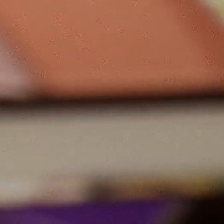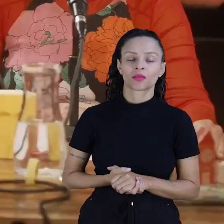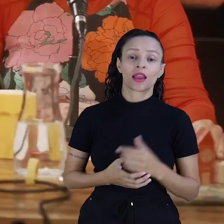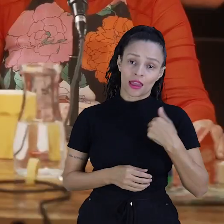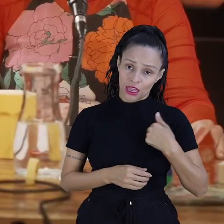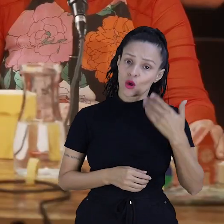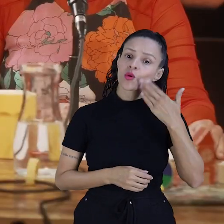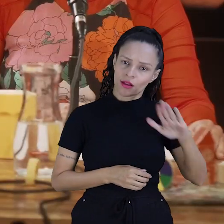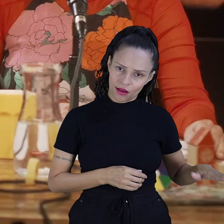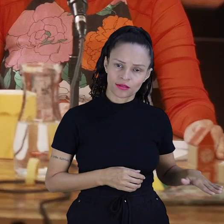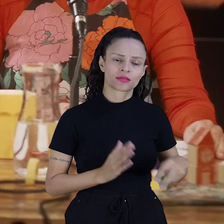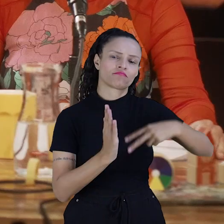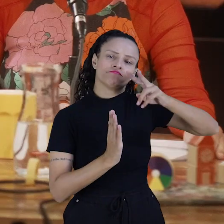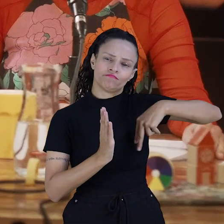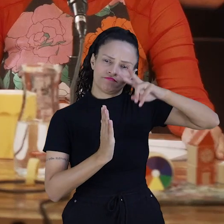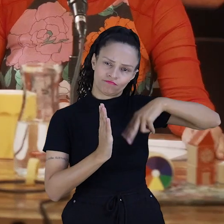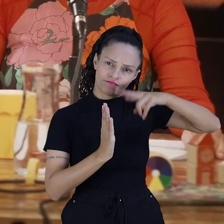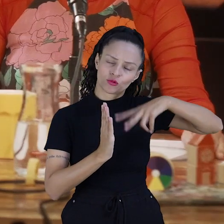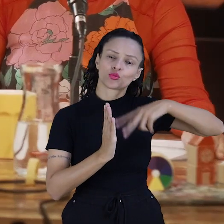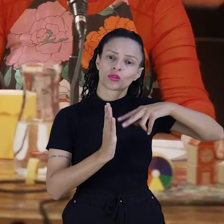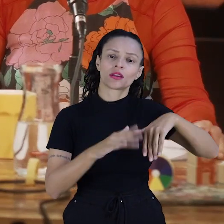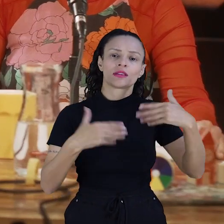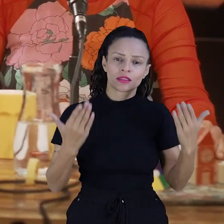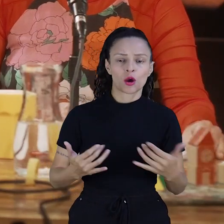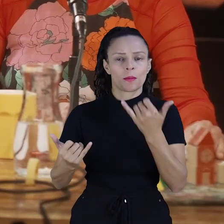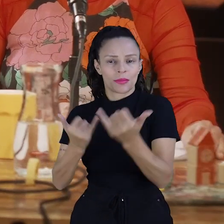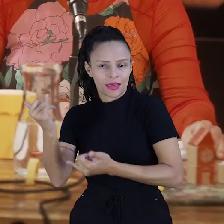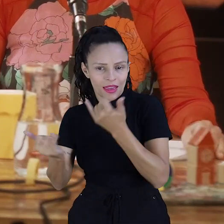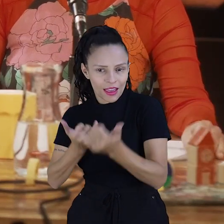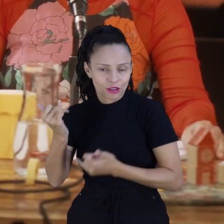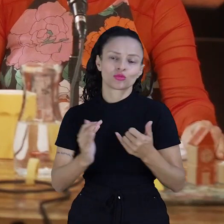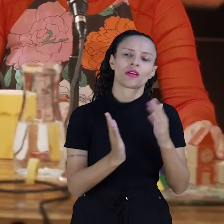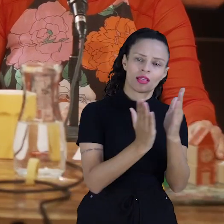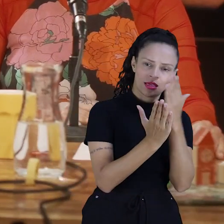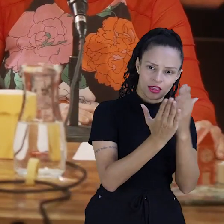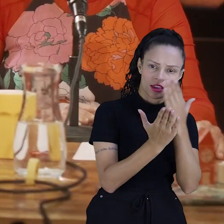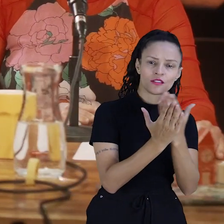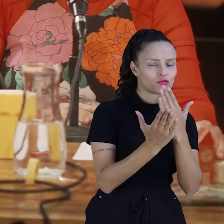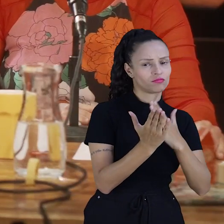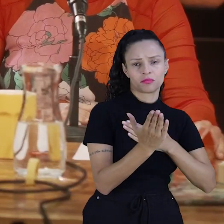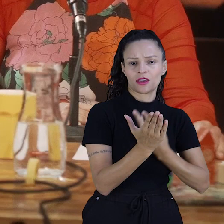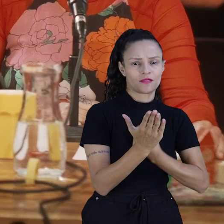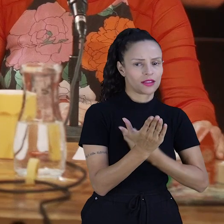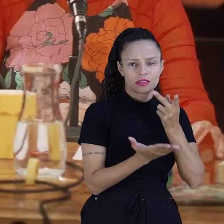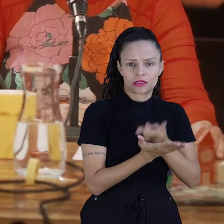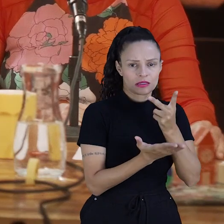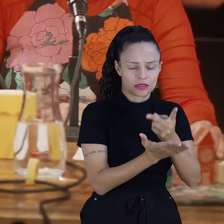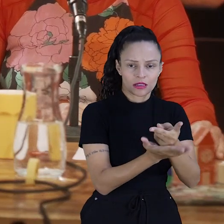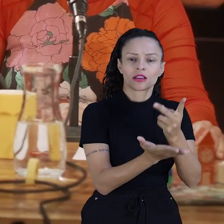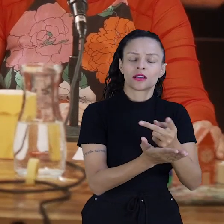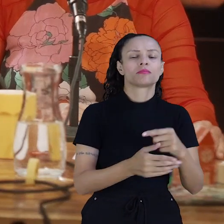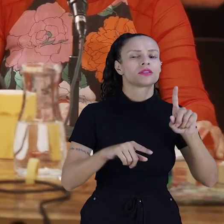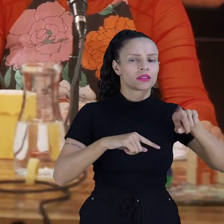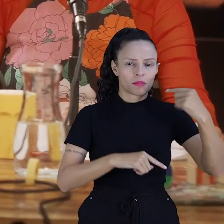Eu fui uma criança leitora, né? Então, entre brinquedos e brincadeiras, os livros sempre estiveram na minha vida.